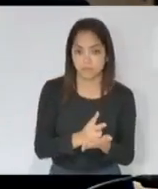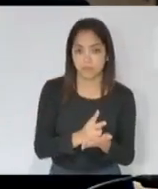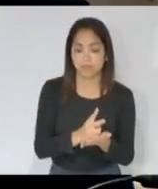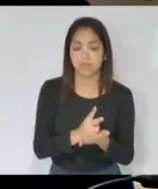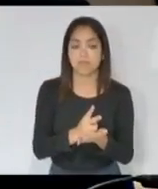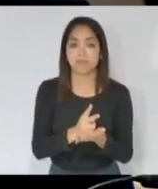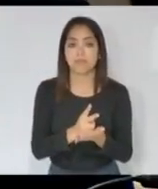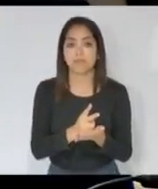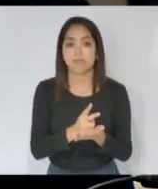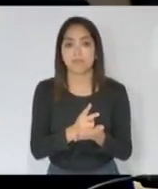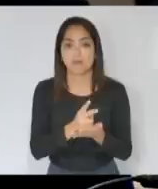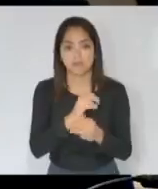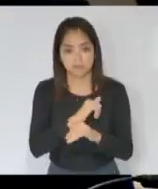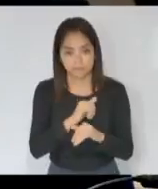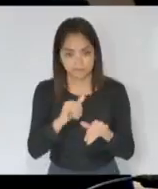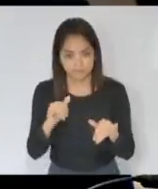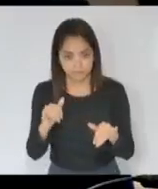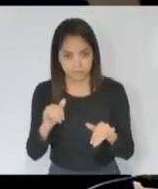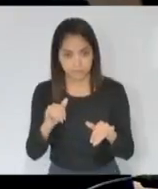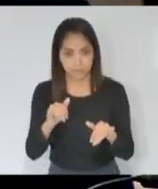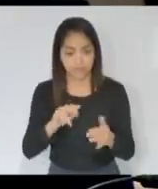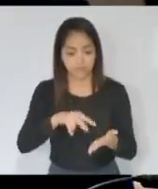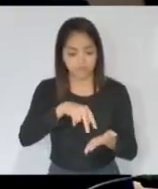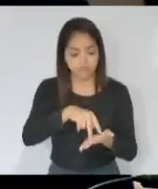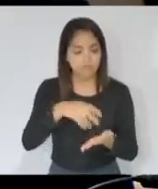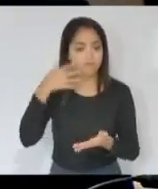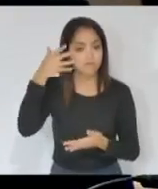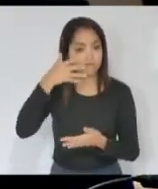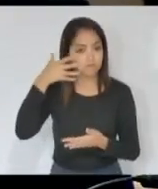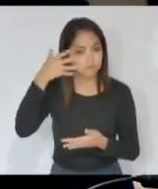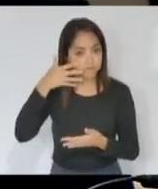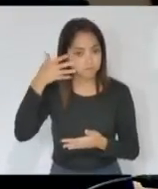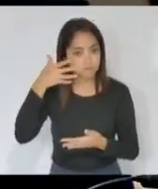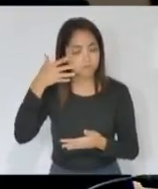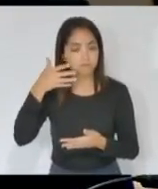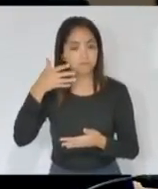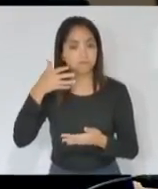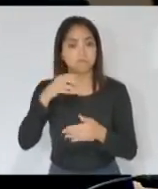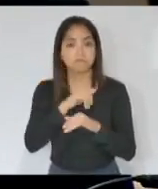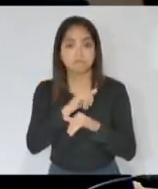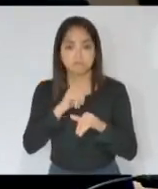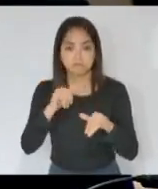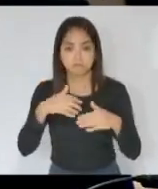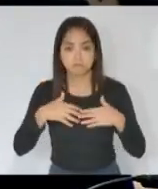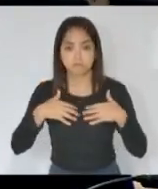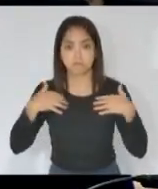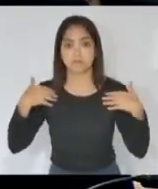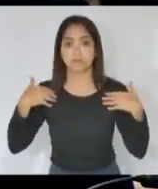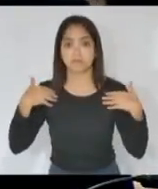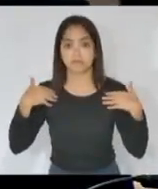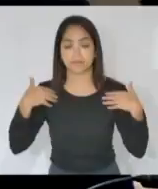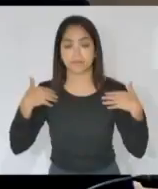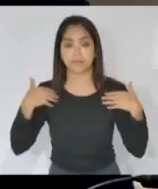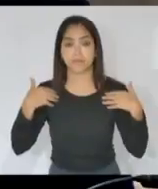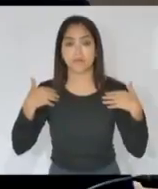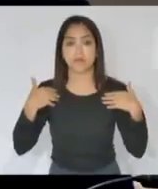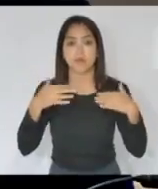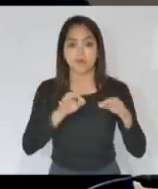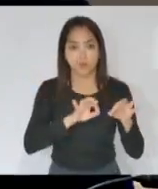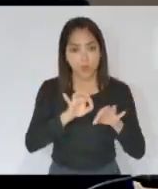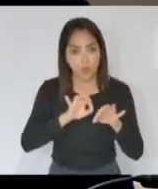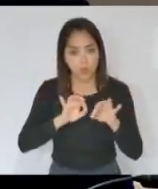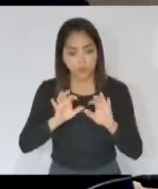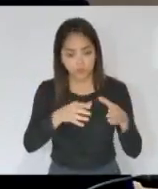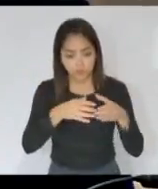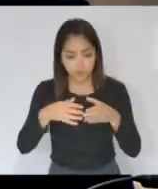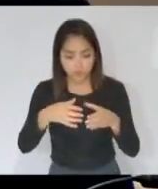presidente, ao tecer seu pronunciamento, fez menção honrosa às organizações